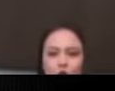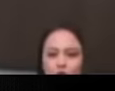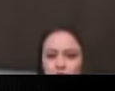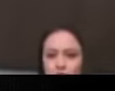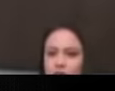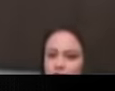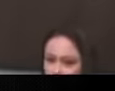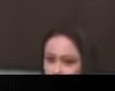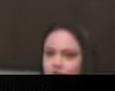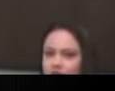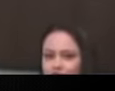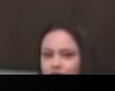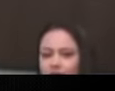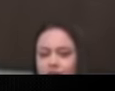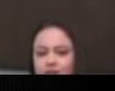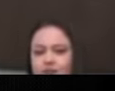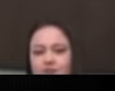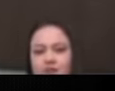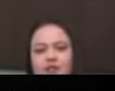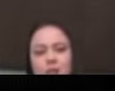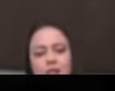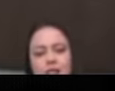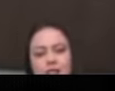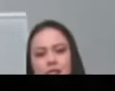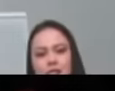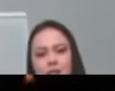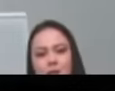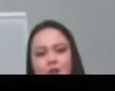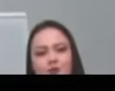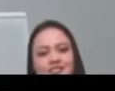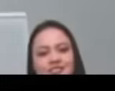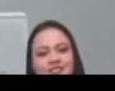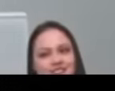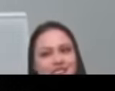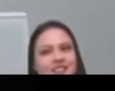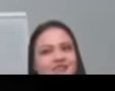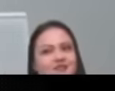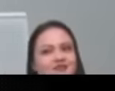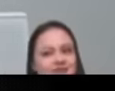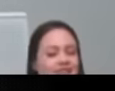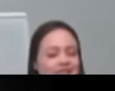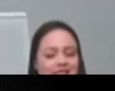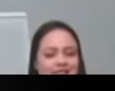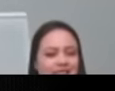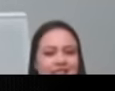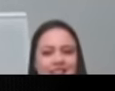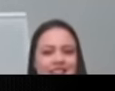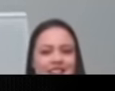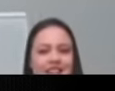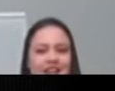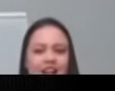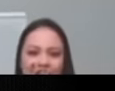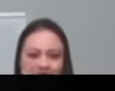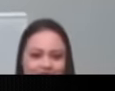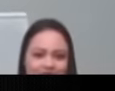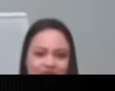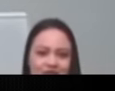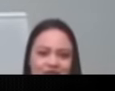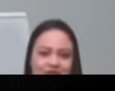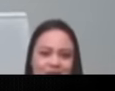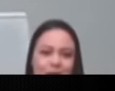no futuro irá. Eu sinto isso. Vossa Excelência se enganará e se convencerá de